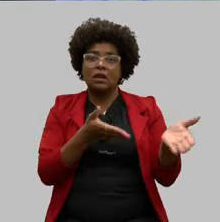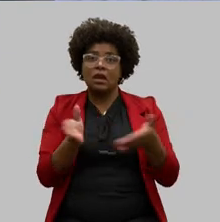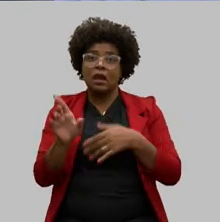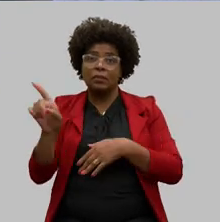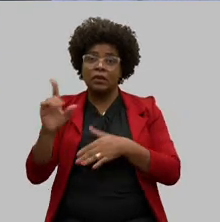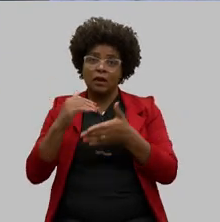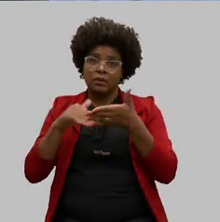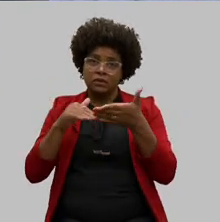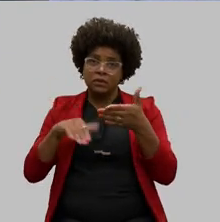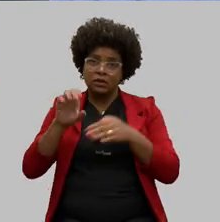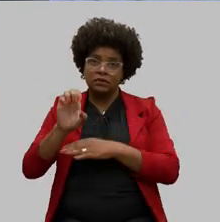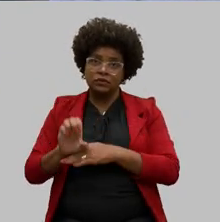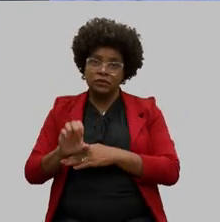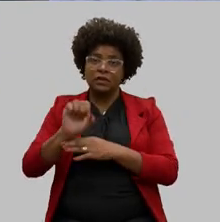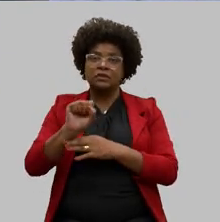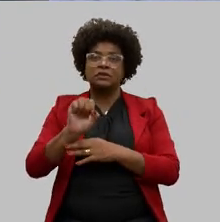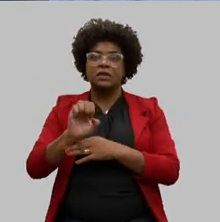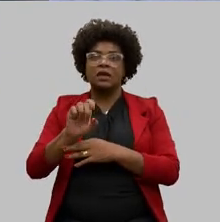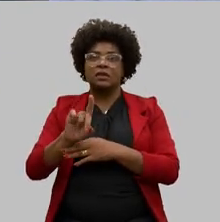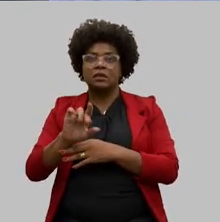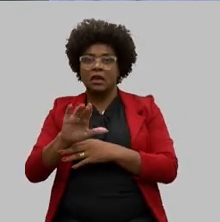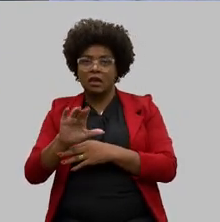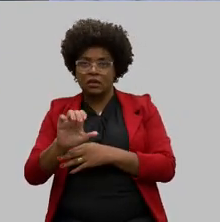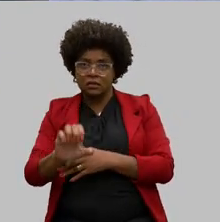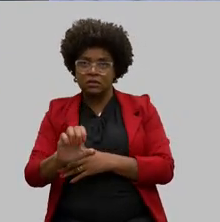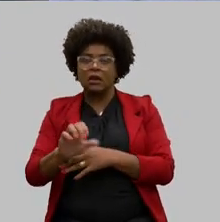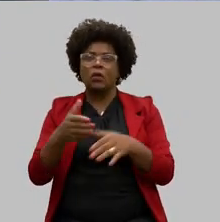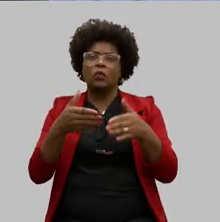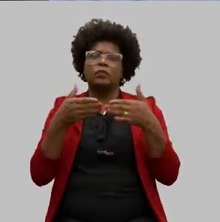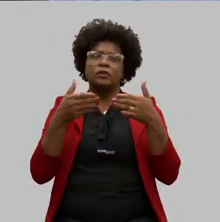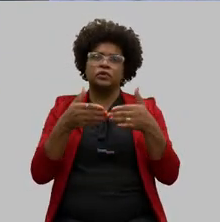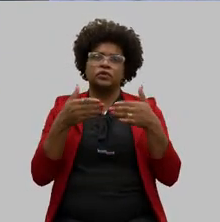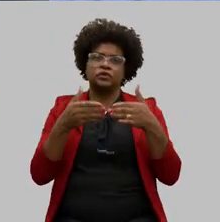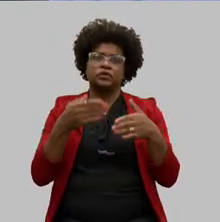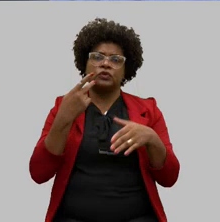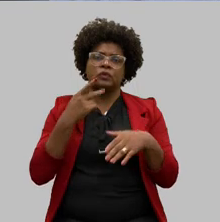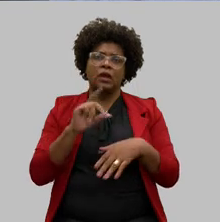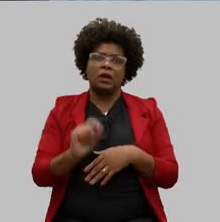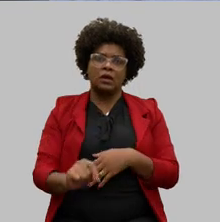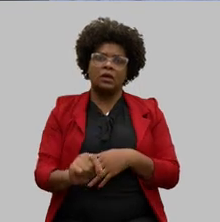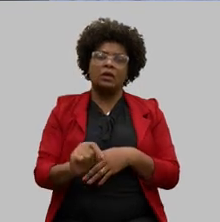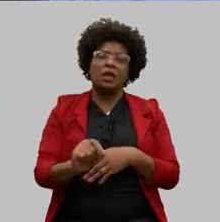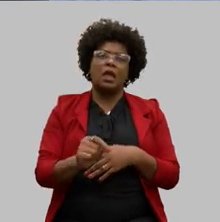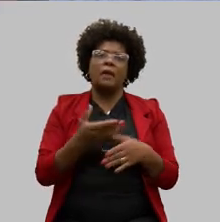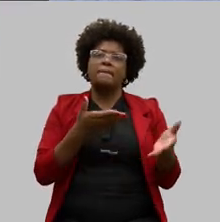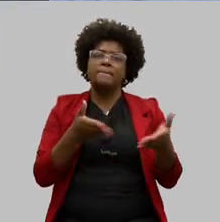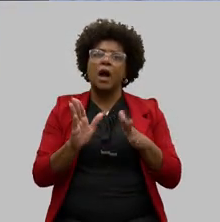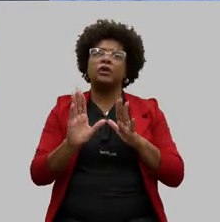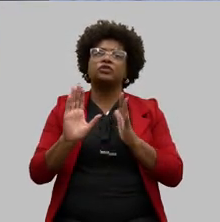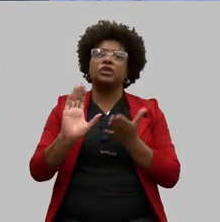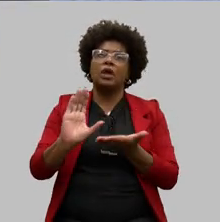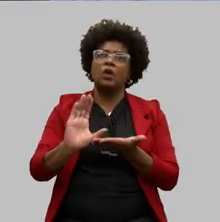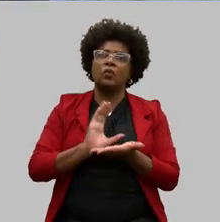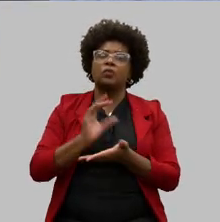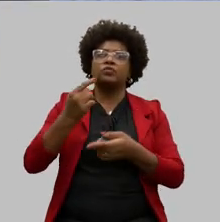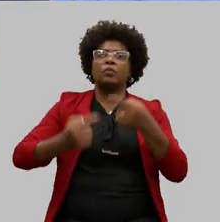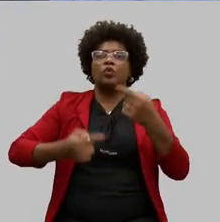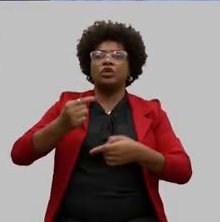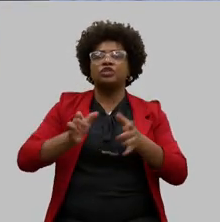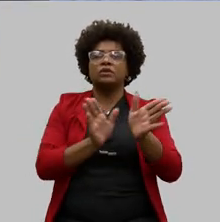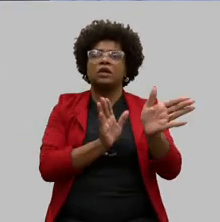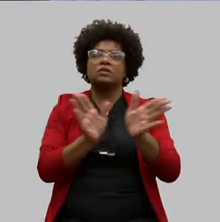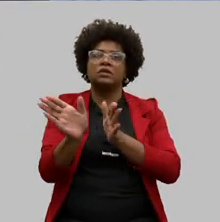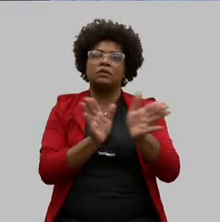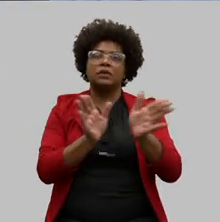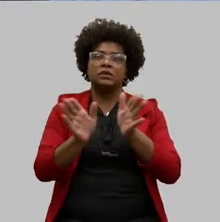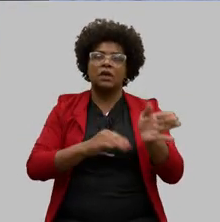Desenvolvimento Social cedes pedido de providências Para que sejam destinados recursos para políticas de acessibilidade para